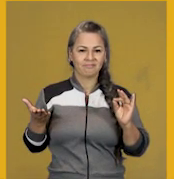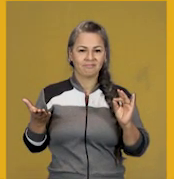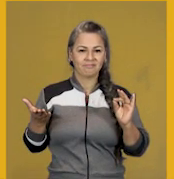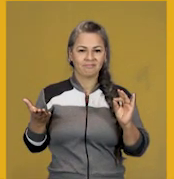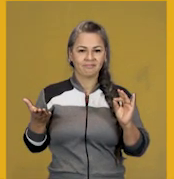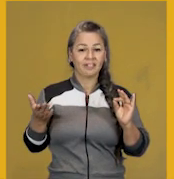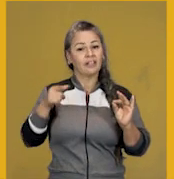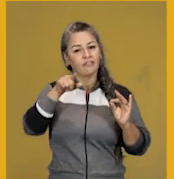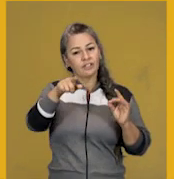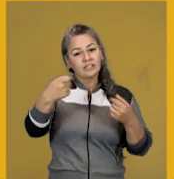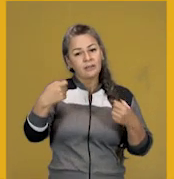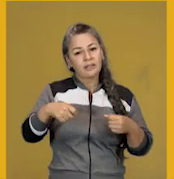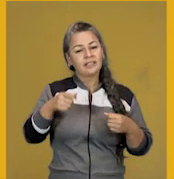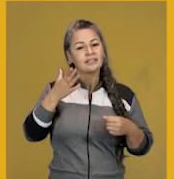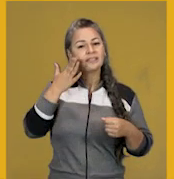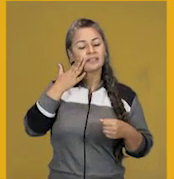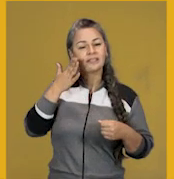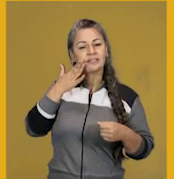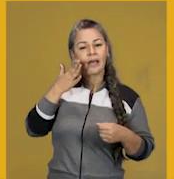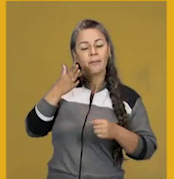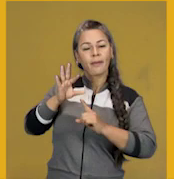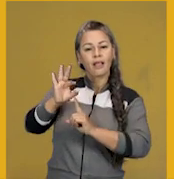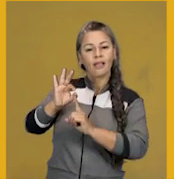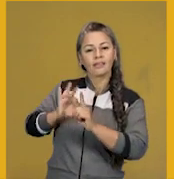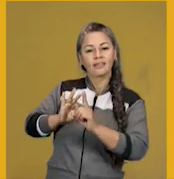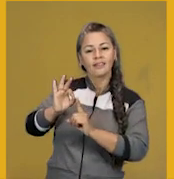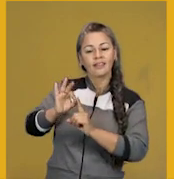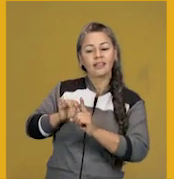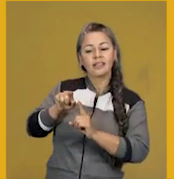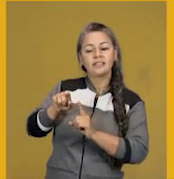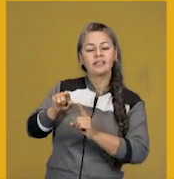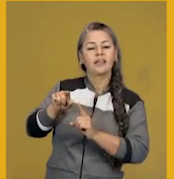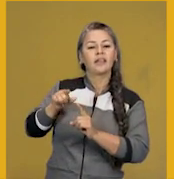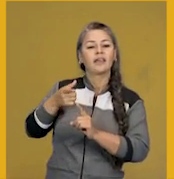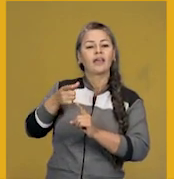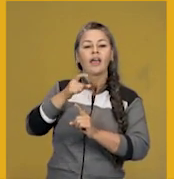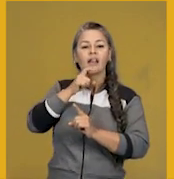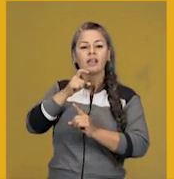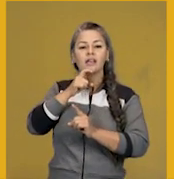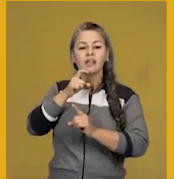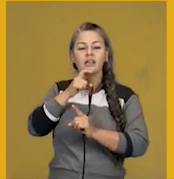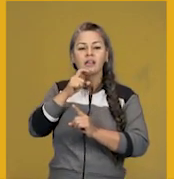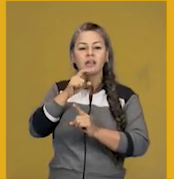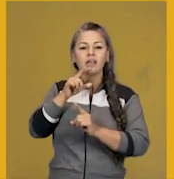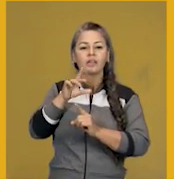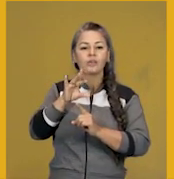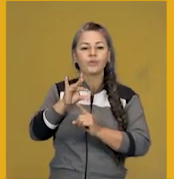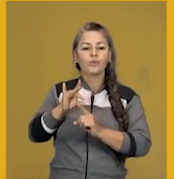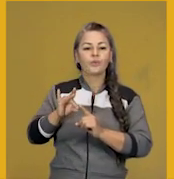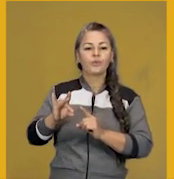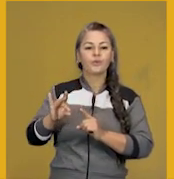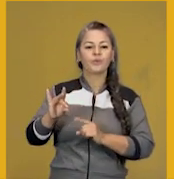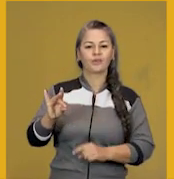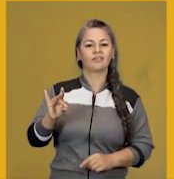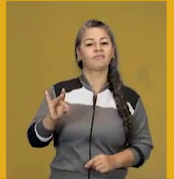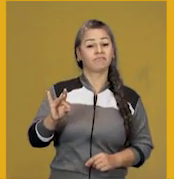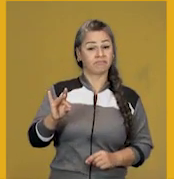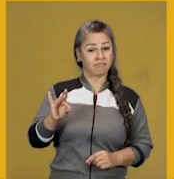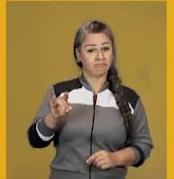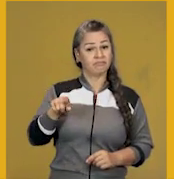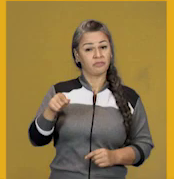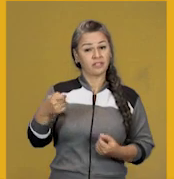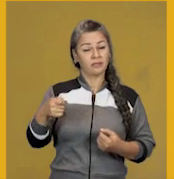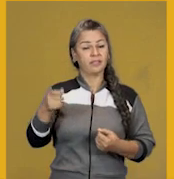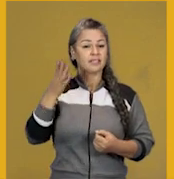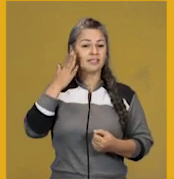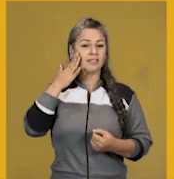quando a substância precisa mudar de fase durante o processo, né? Então, dependendo do que você tem